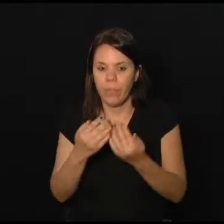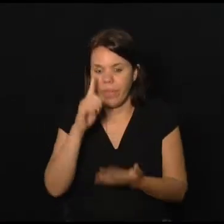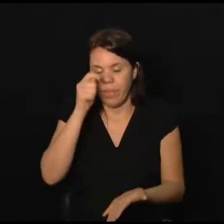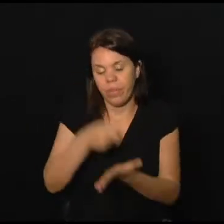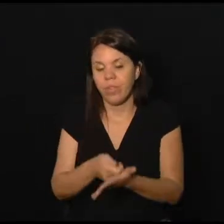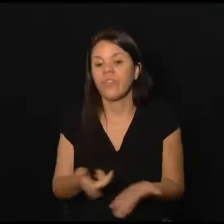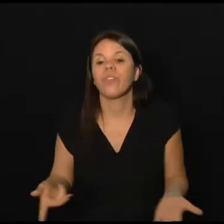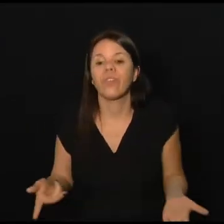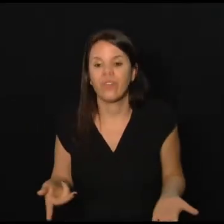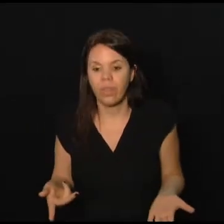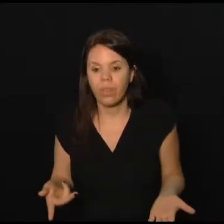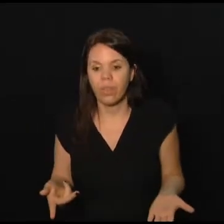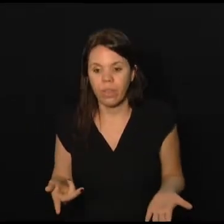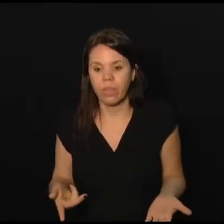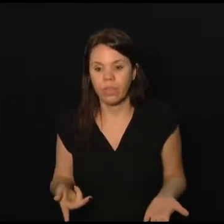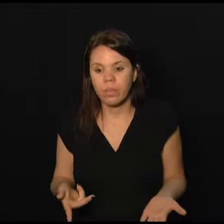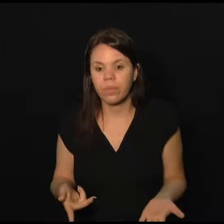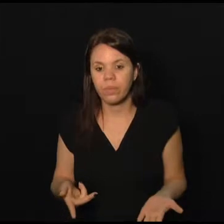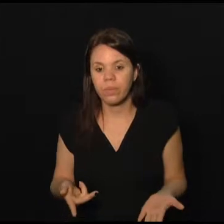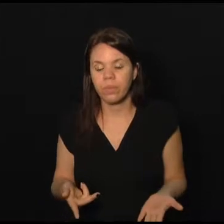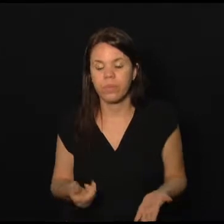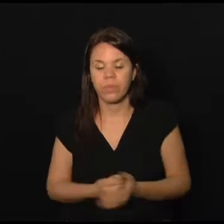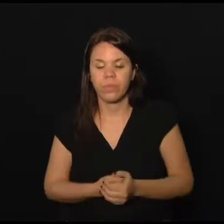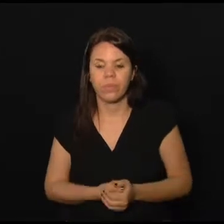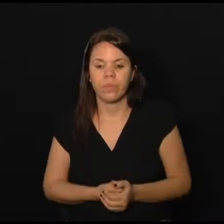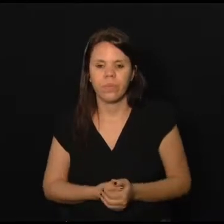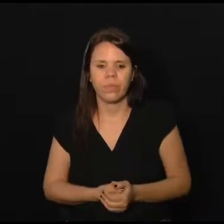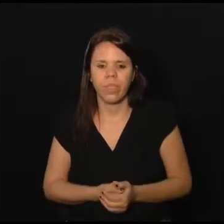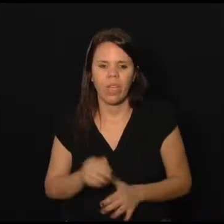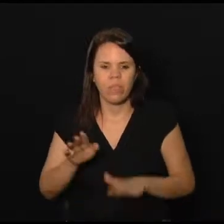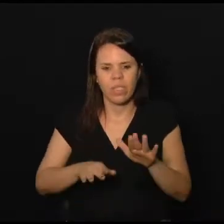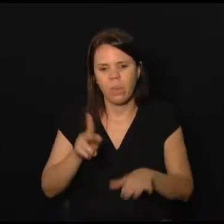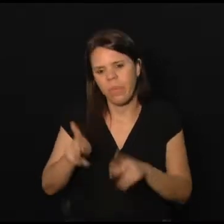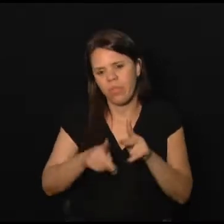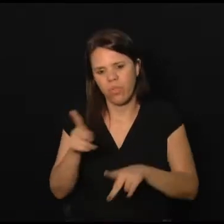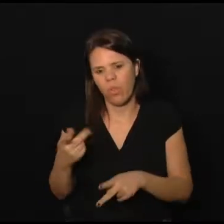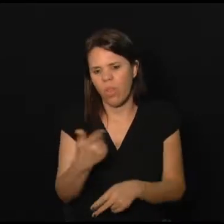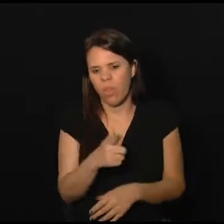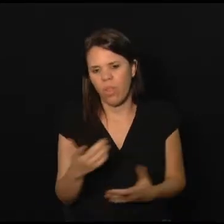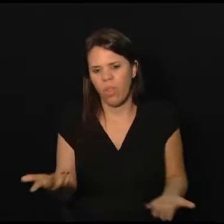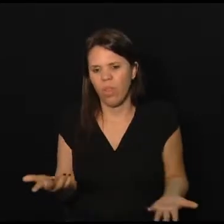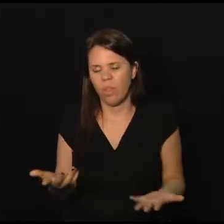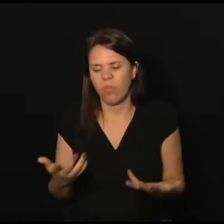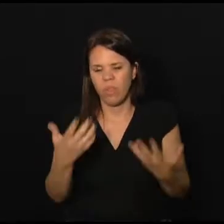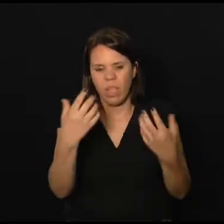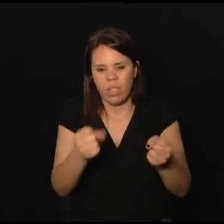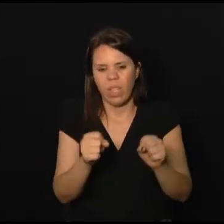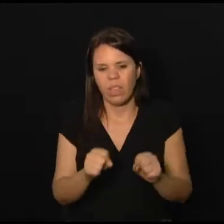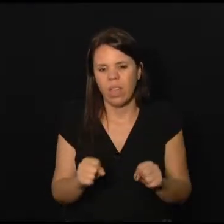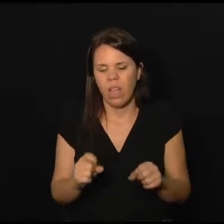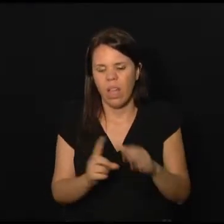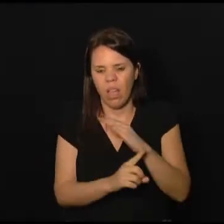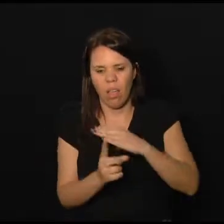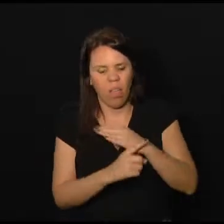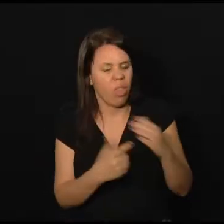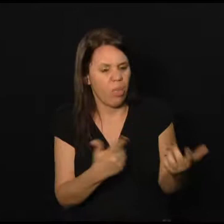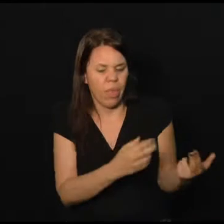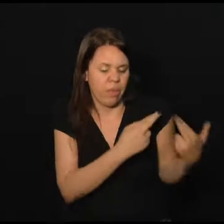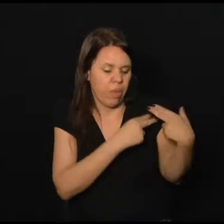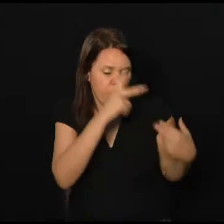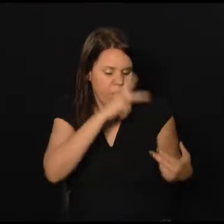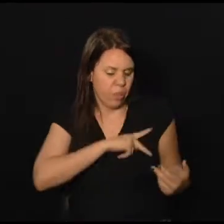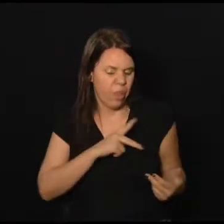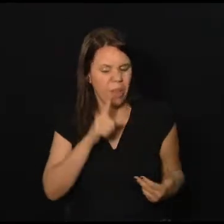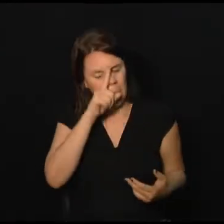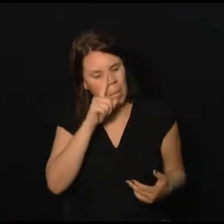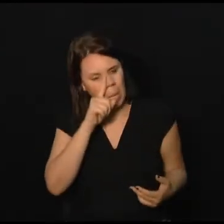decidir, né, a internação involuntária, porque às vezes a pessoa já não tem mais responsabilidade sobre si, ela corre risco de vida,